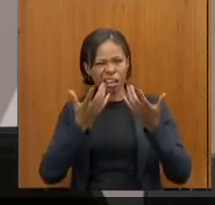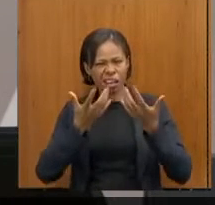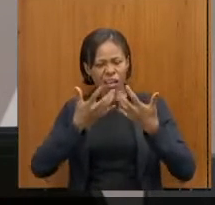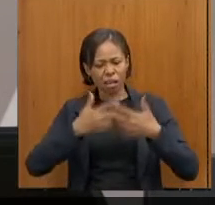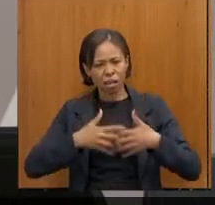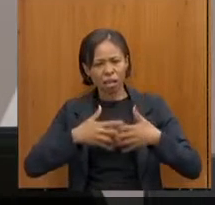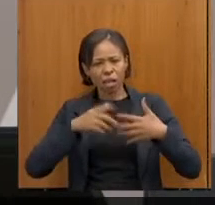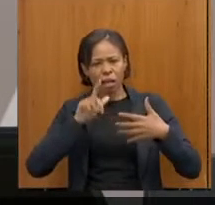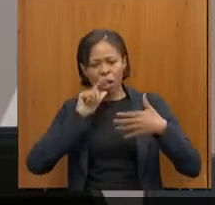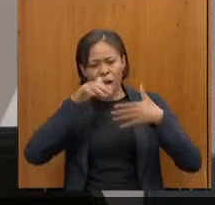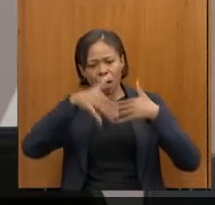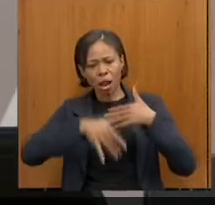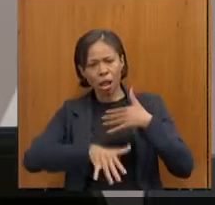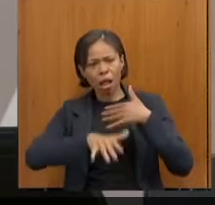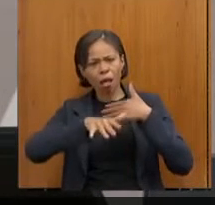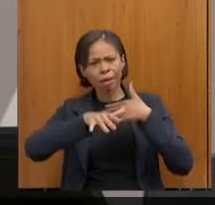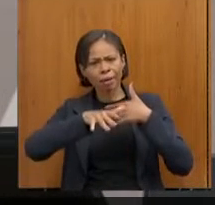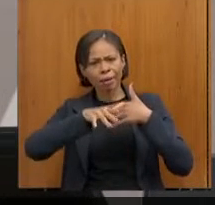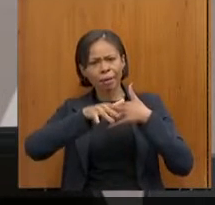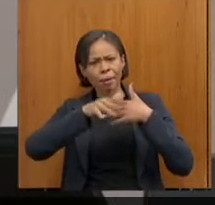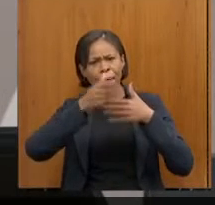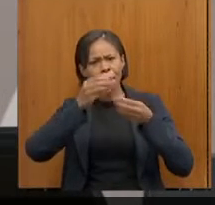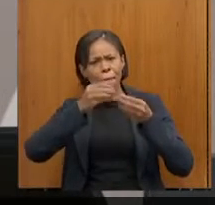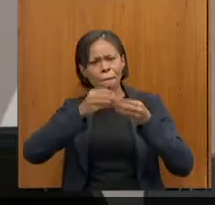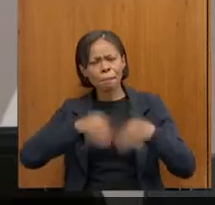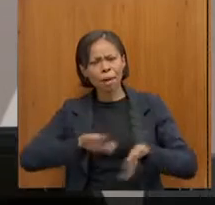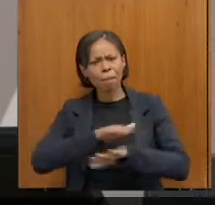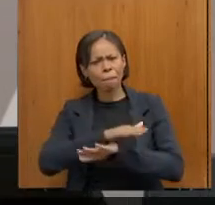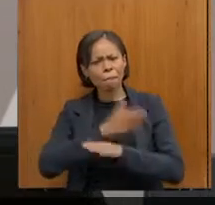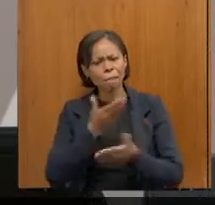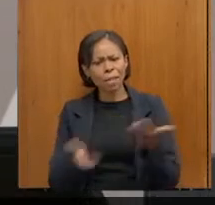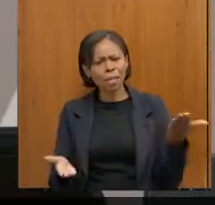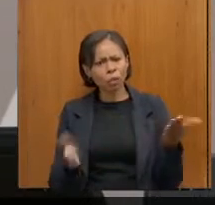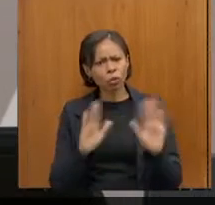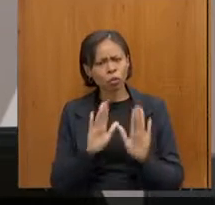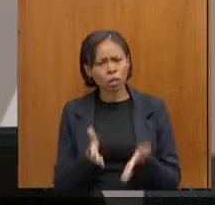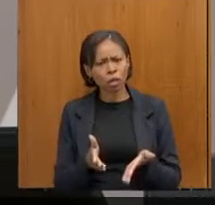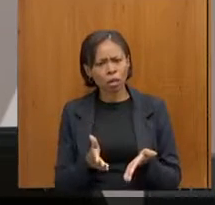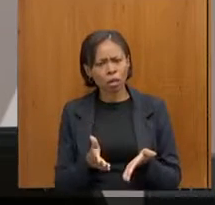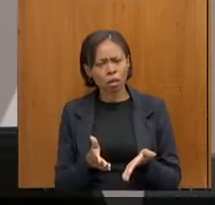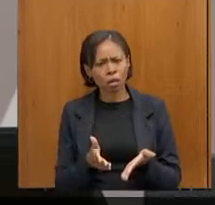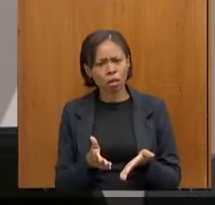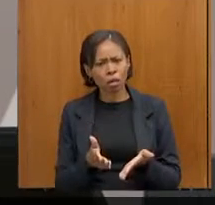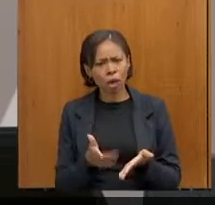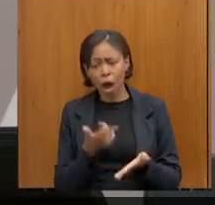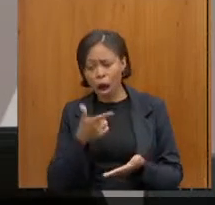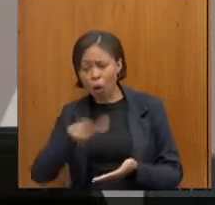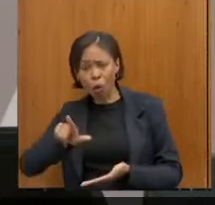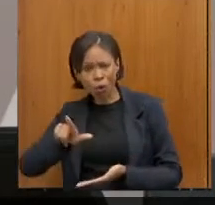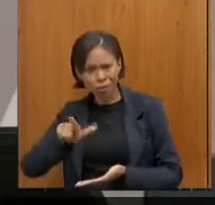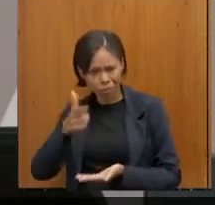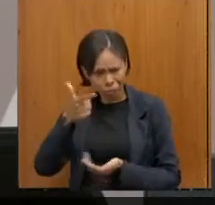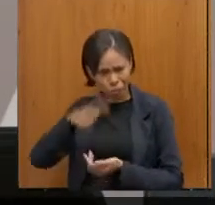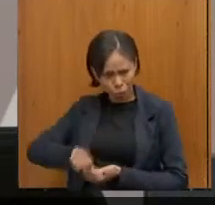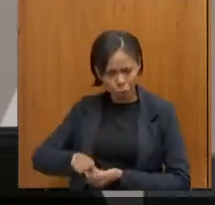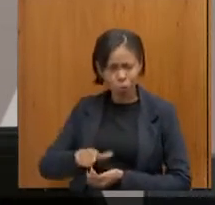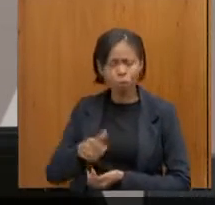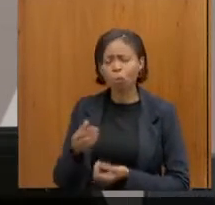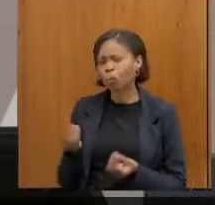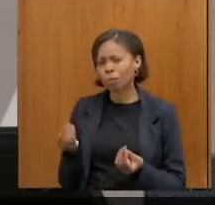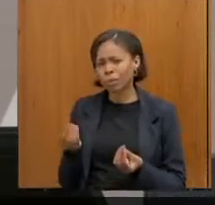algum motivo Gostaria de saber quando nós vamos perder a outra se nós não privatizar mas a Cemig